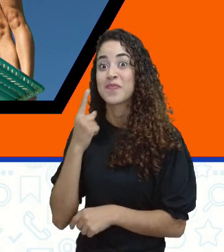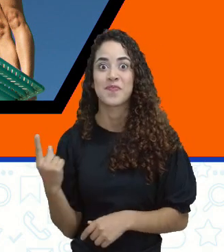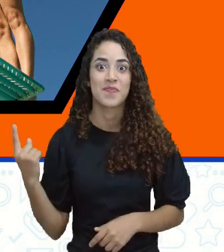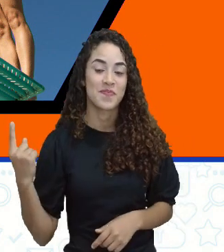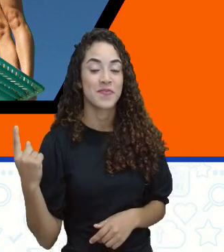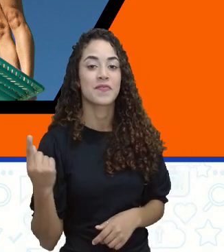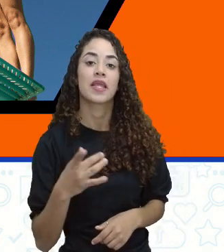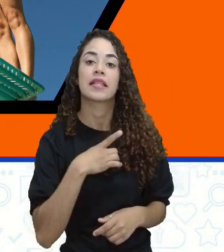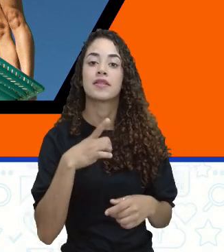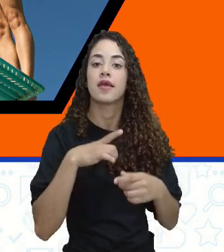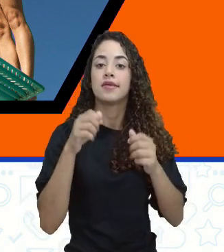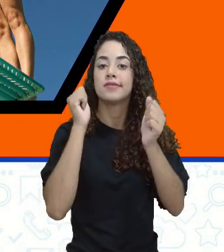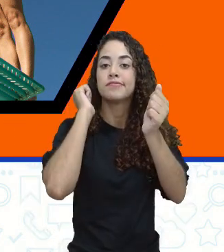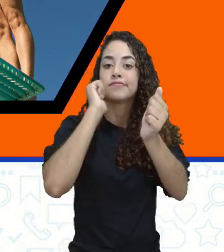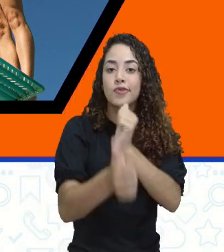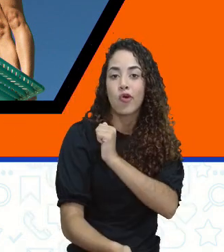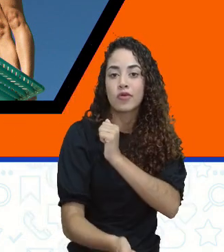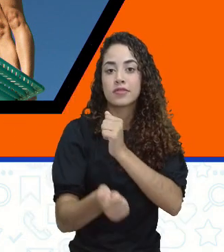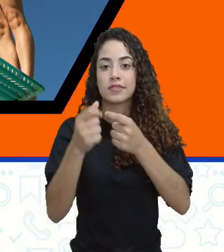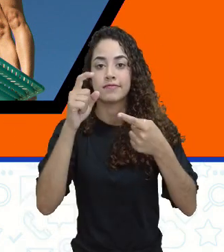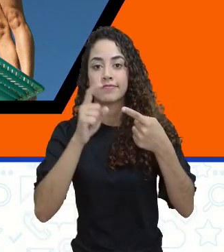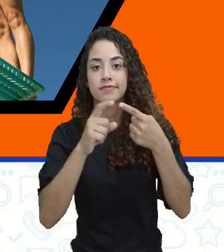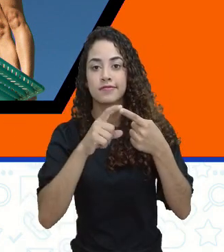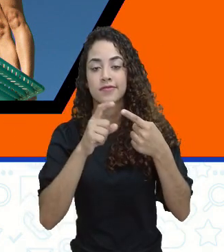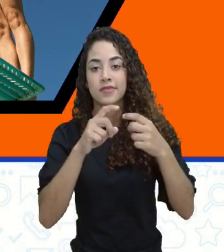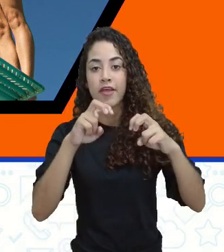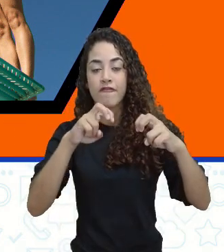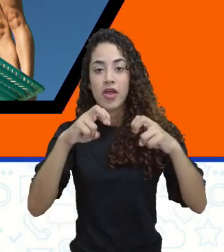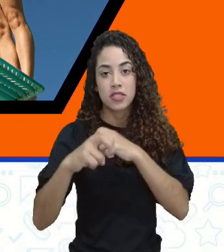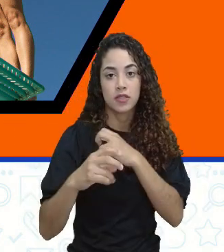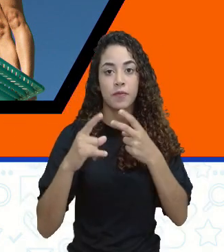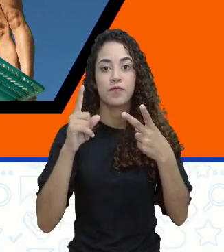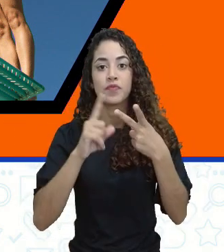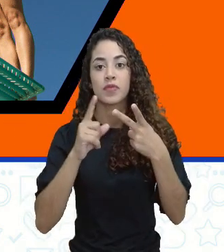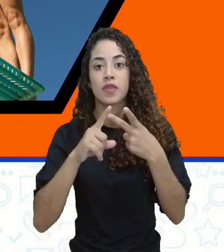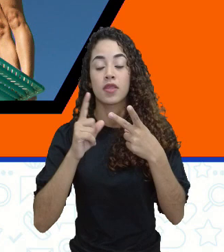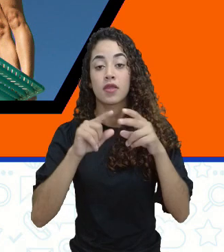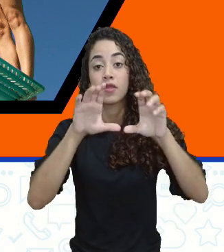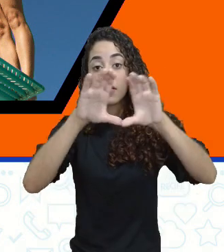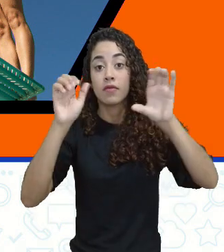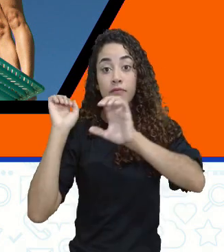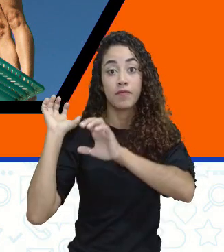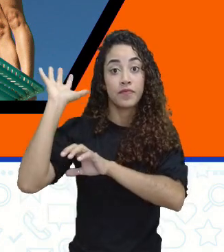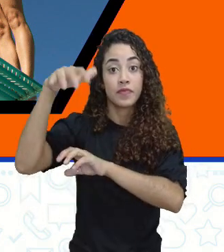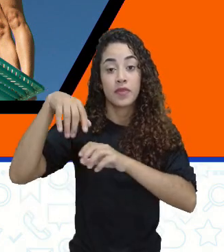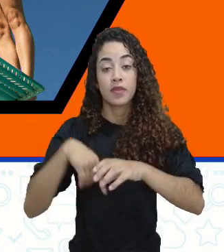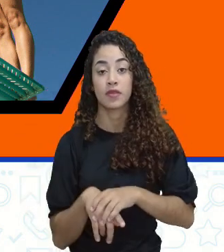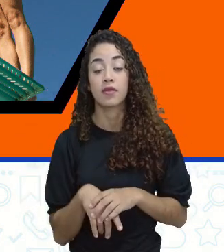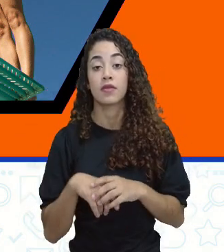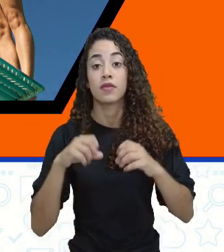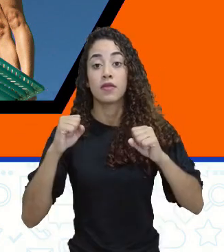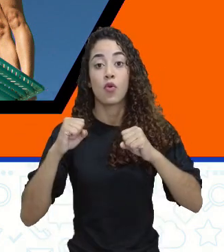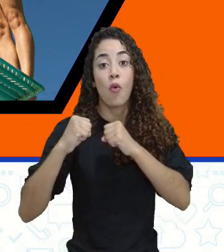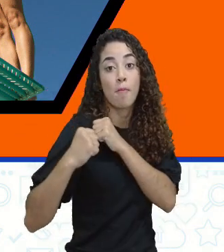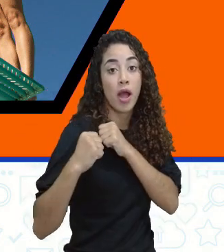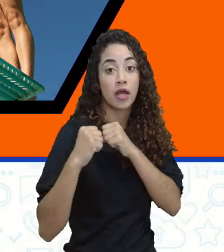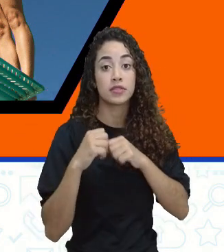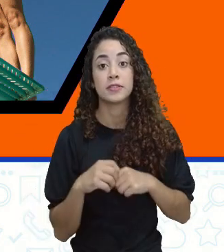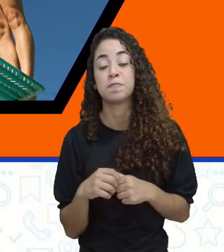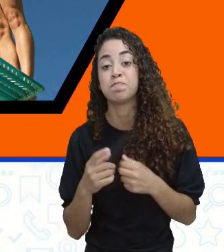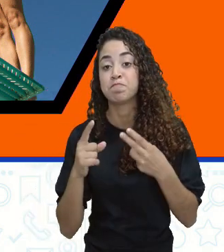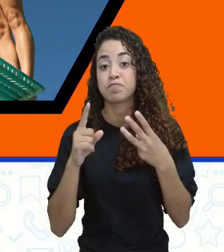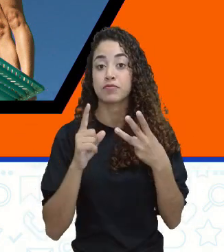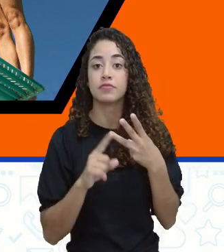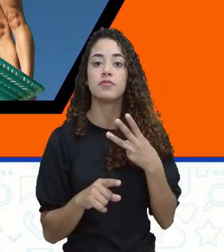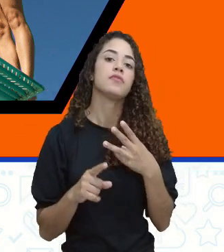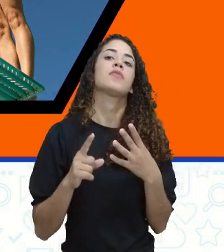temos os esportes de invasão, rede e parede, combate, né? Temos aí